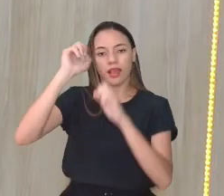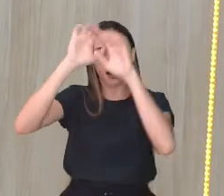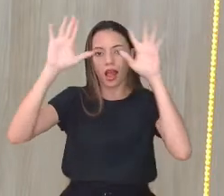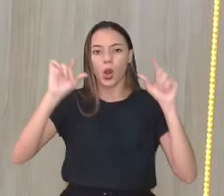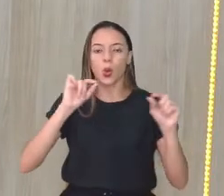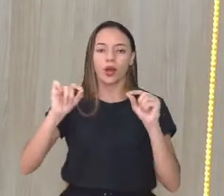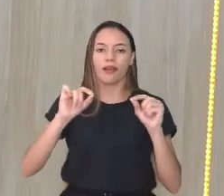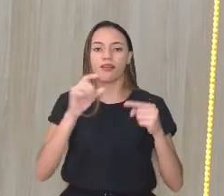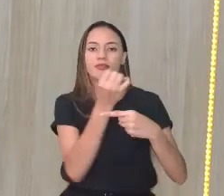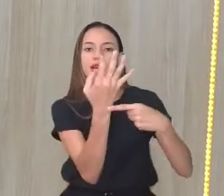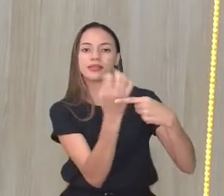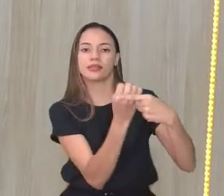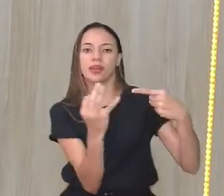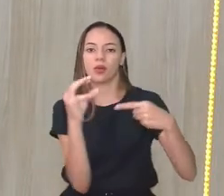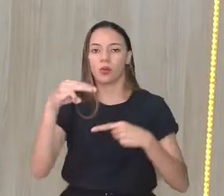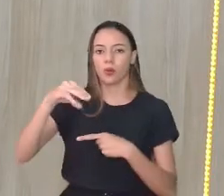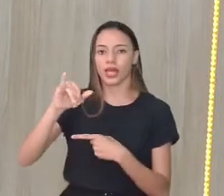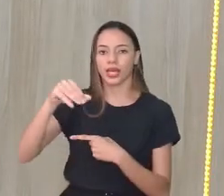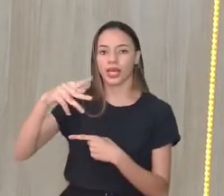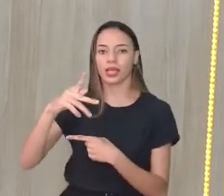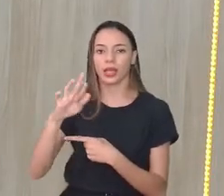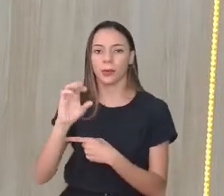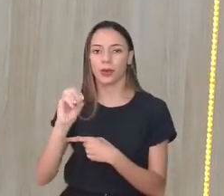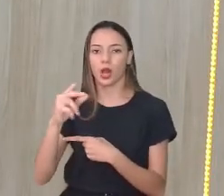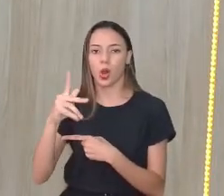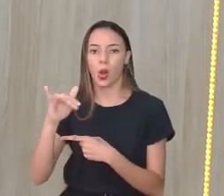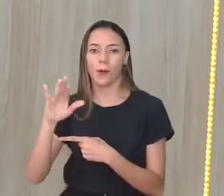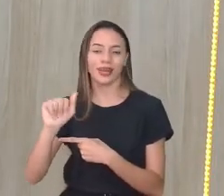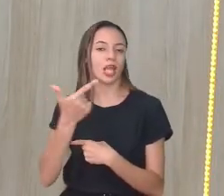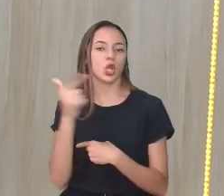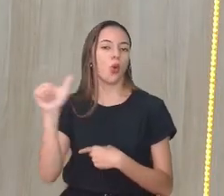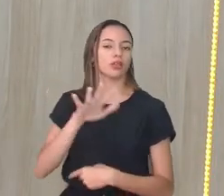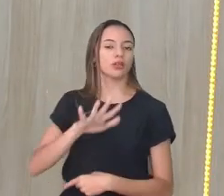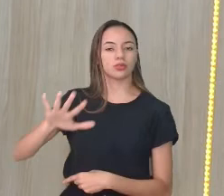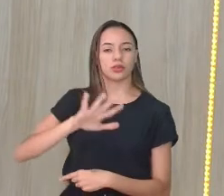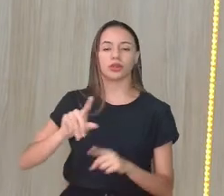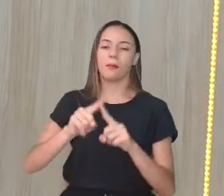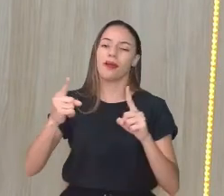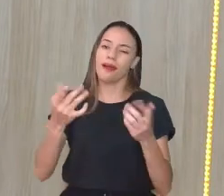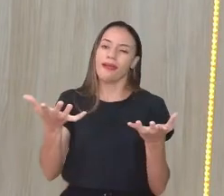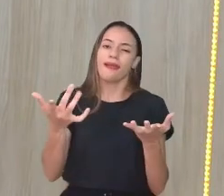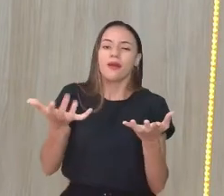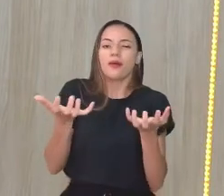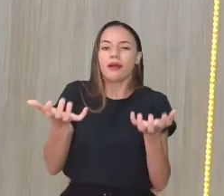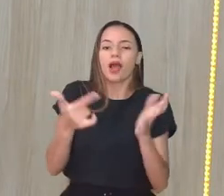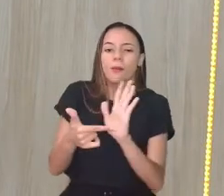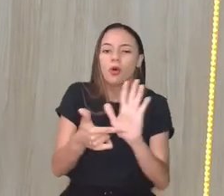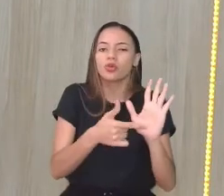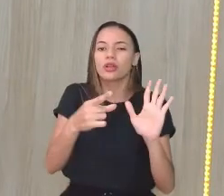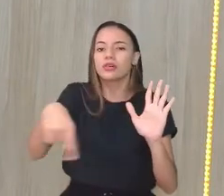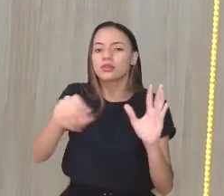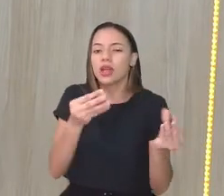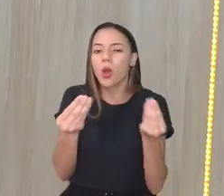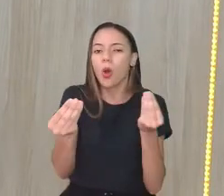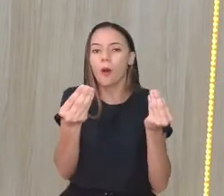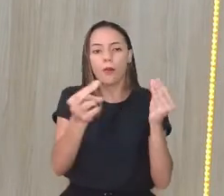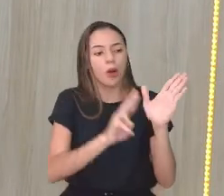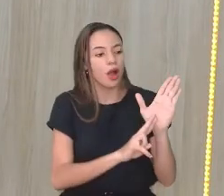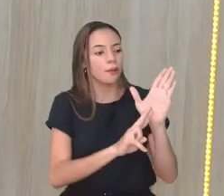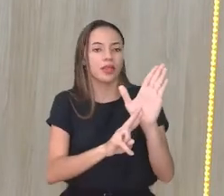diversas situações, tá certo? Nesse caso aqui, eu estou apenas ilustrando como é que a gente pode representar essas